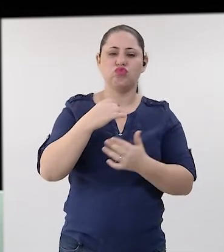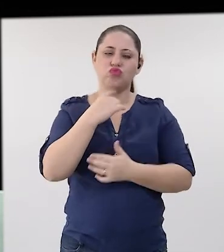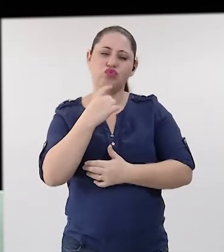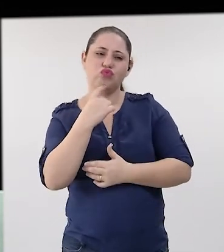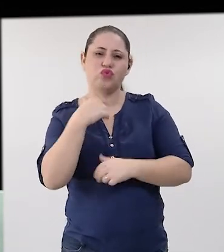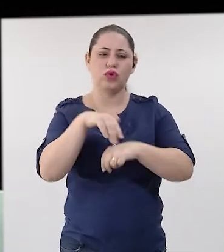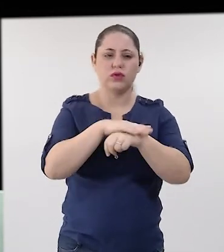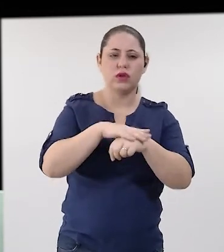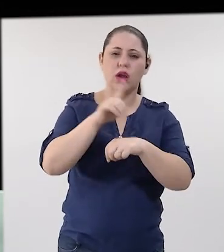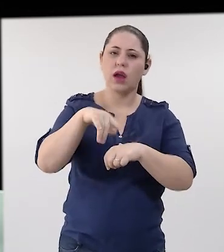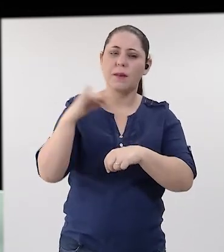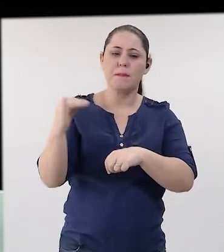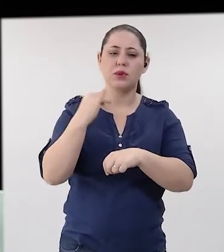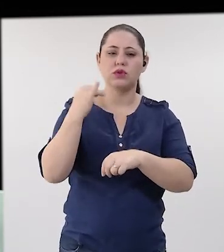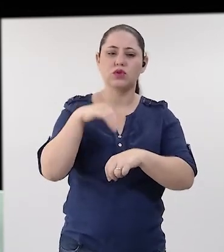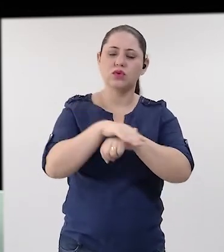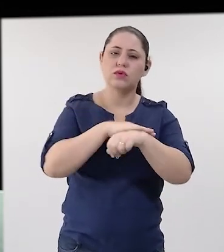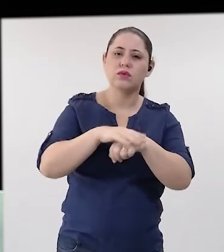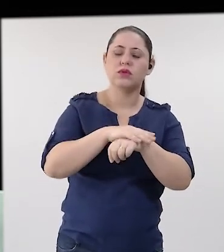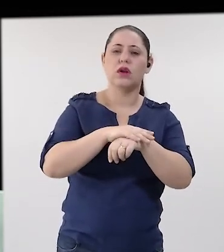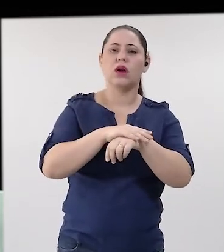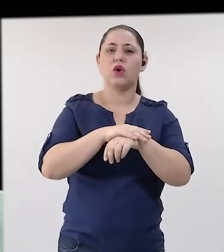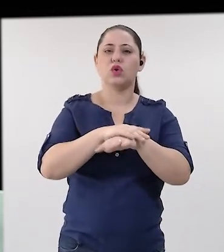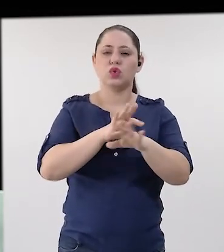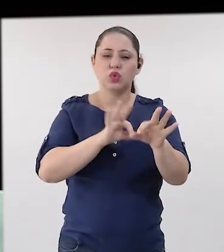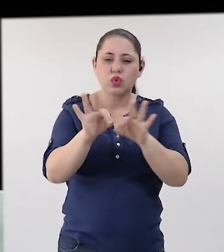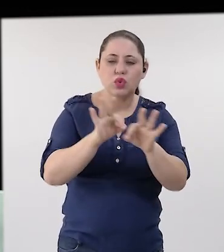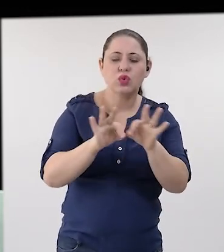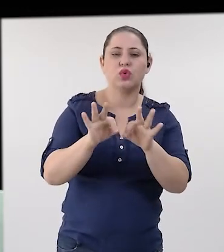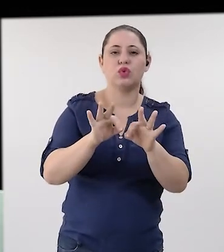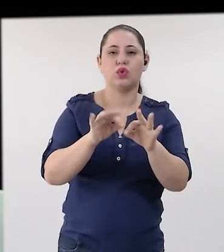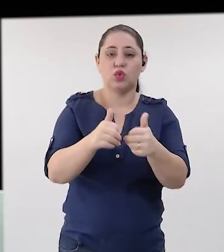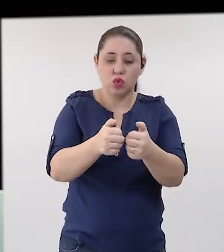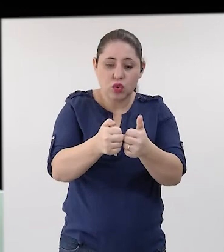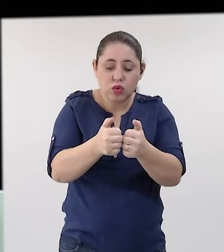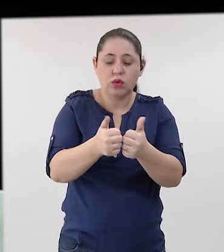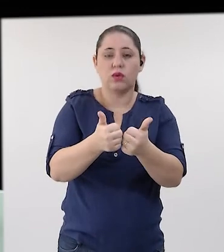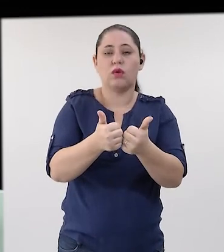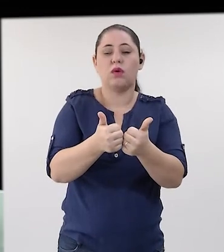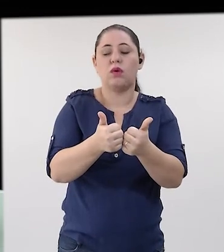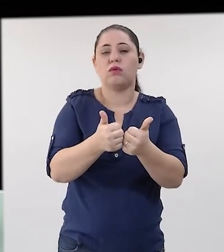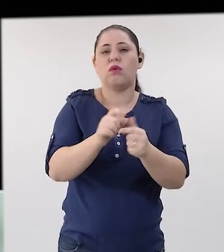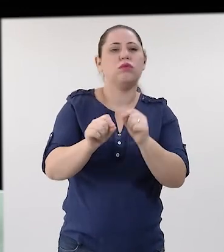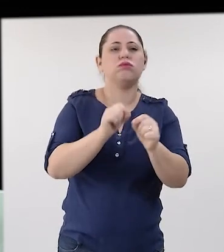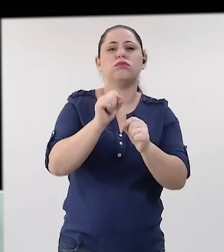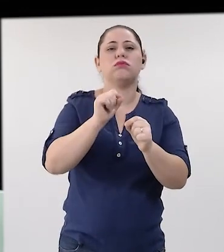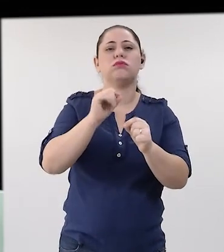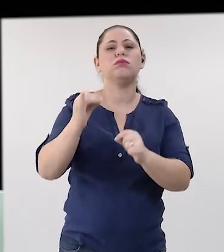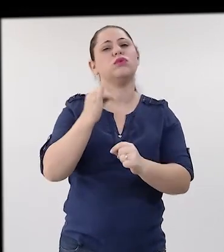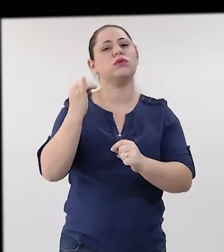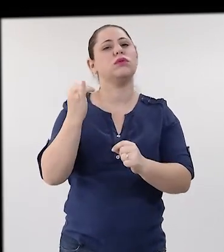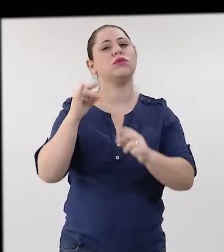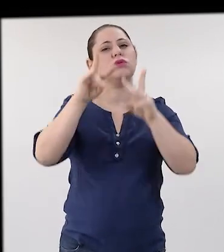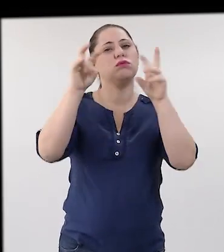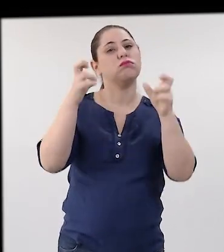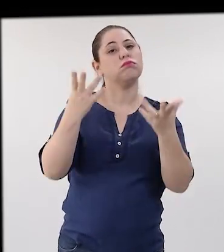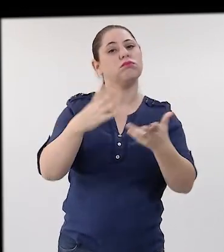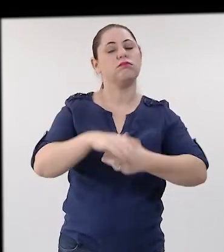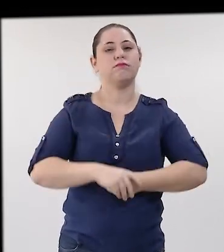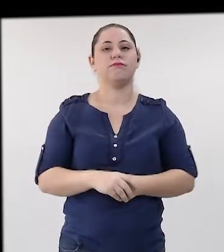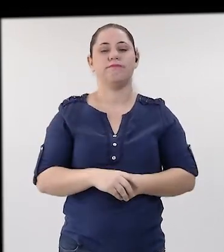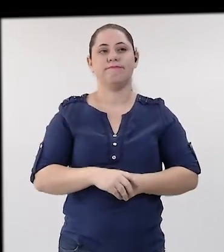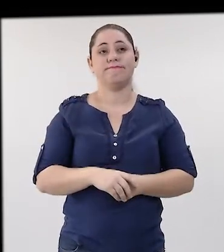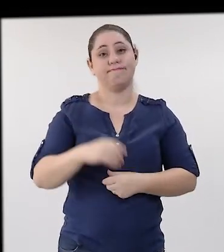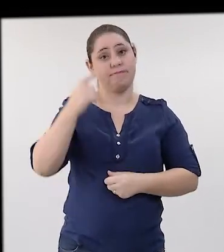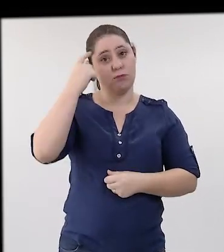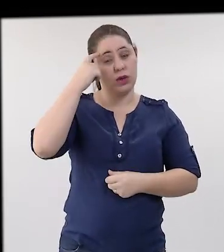conseguido conversar, que você acha importante falar sobre toda a construção do Game of Student, algum ponto relevante? Eu acho que